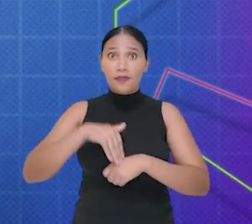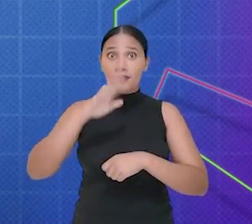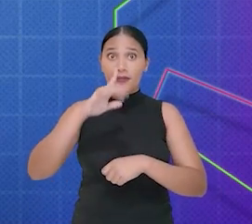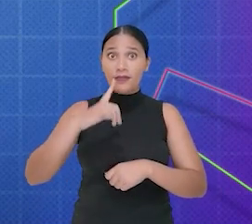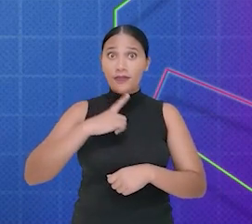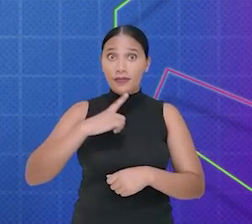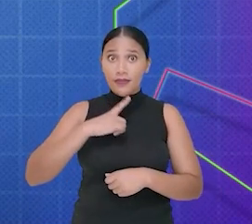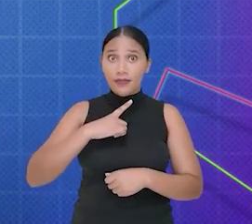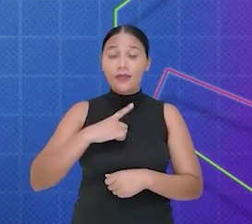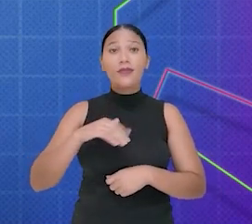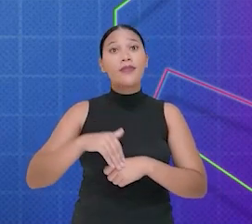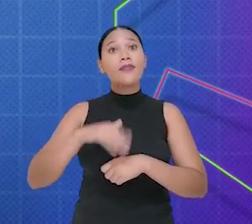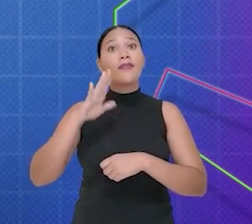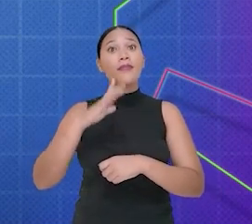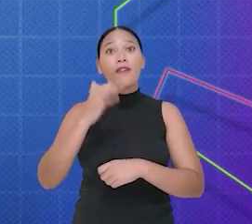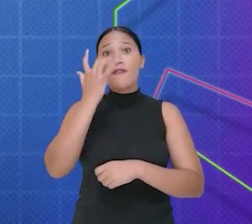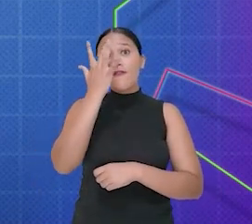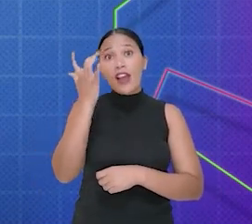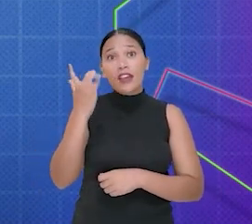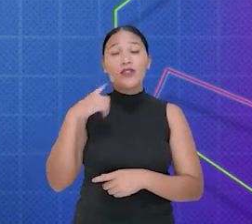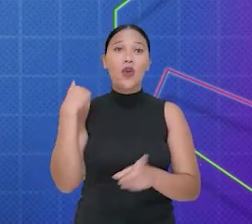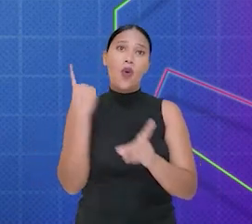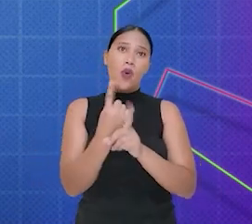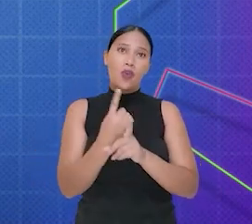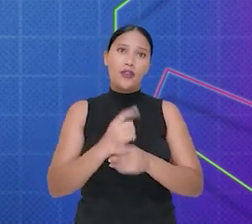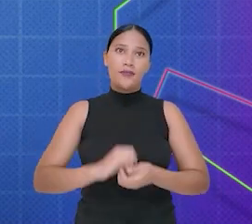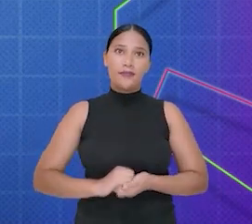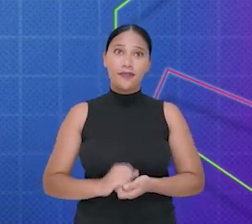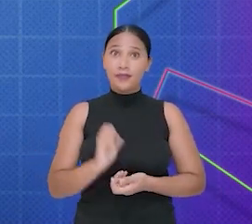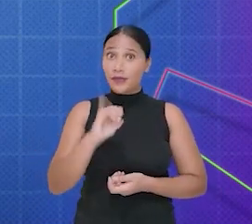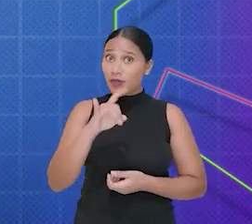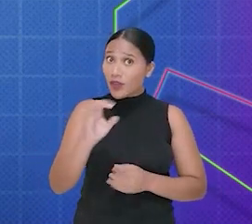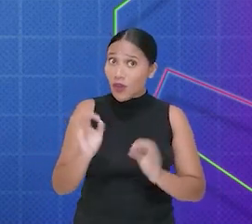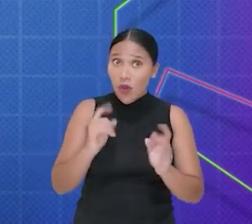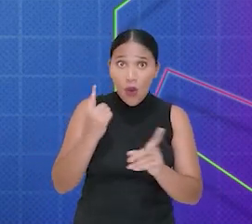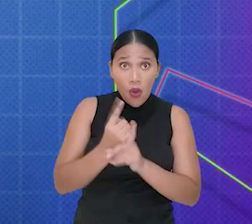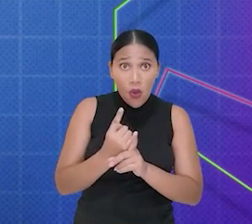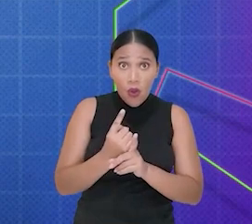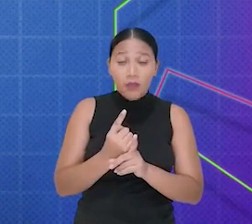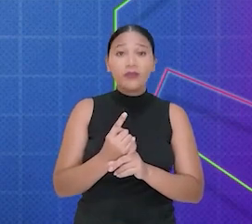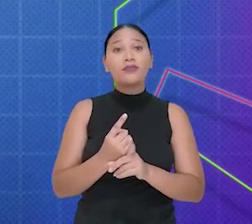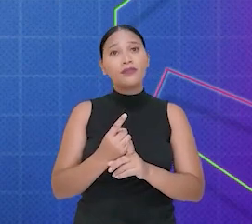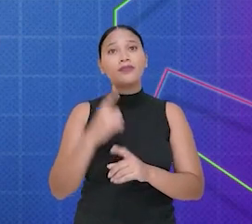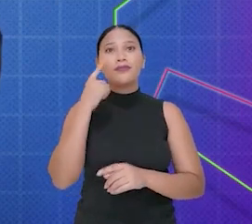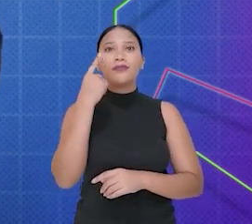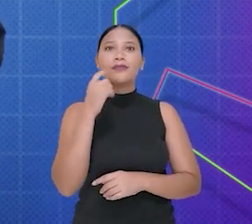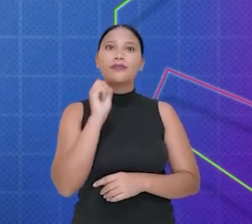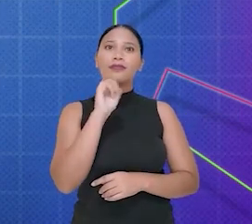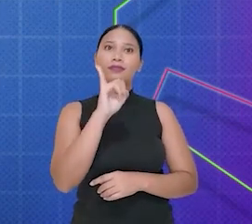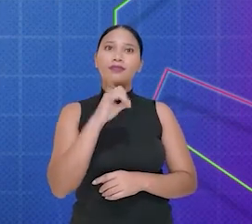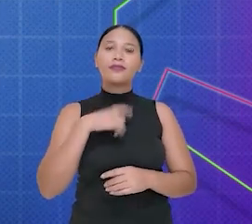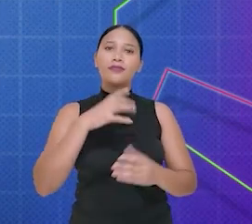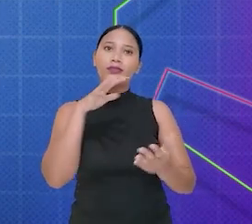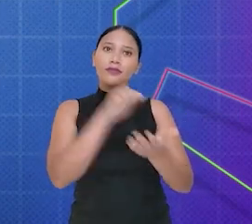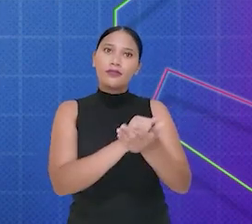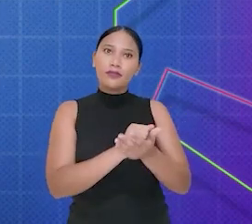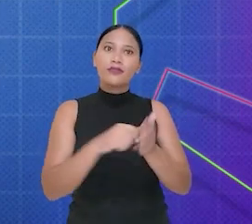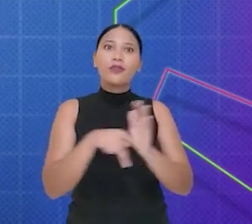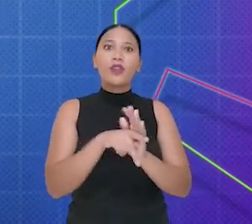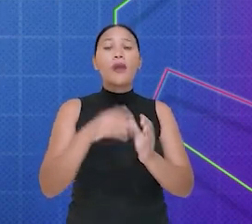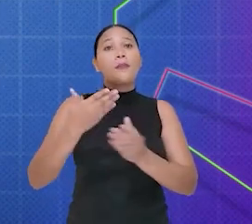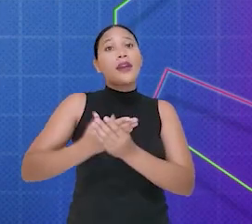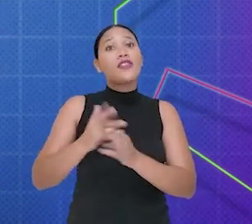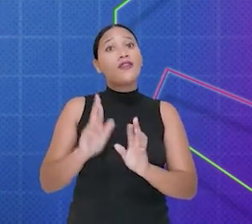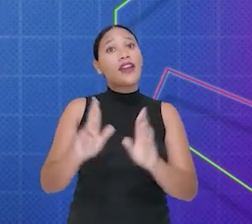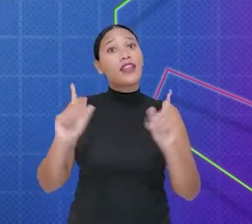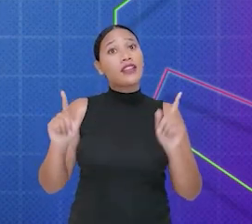organizados os seus arquivos e pastas estiverem, mais fácil será encontrá-los. Se você não encontrar o arquivo que está procurando, verifique se ele não foi